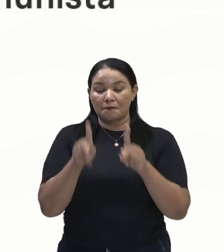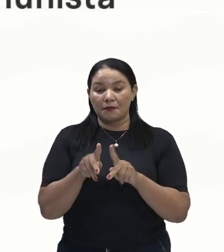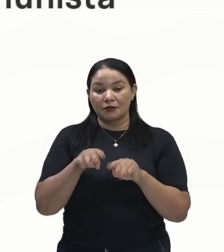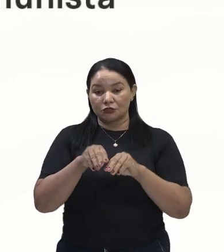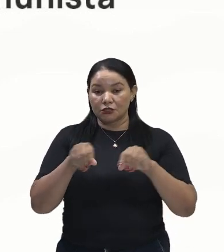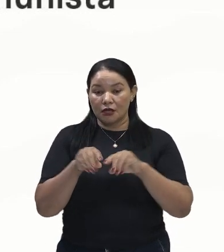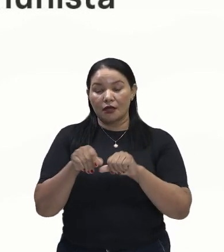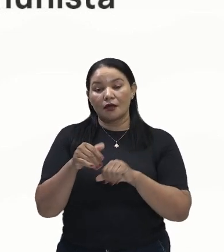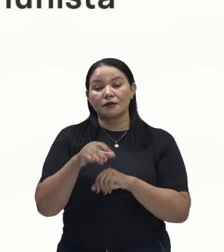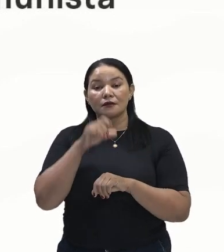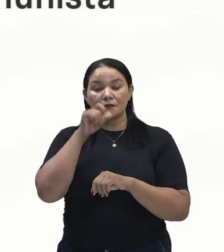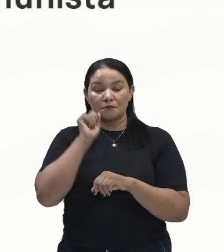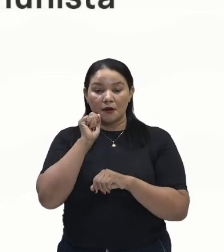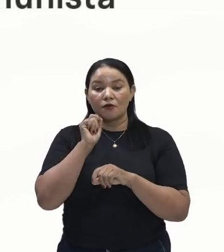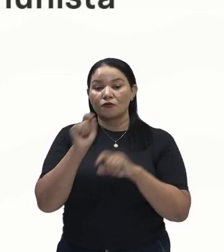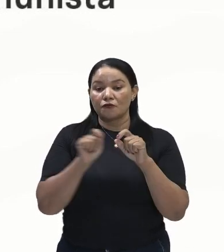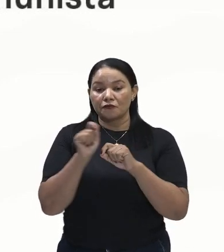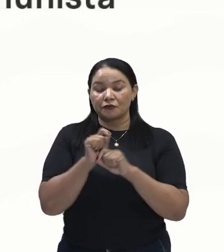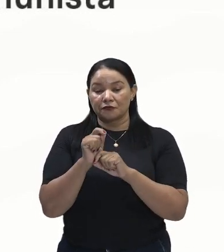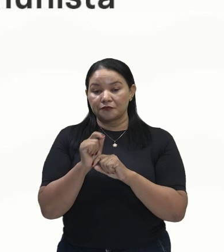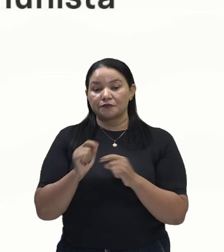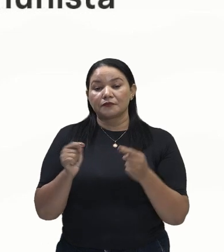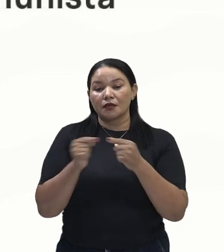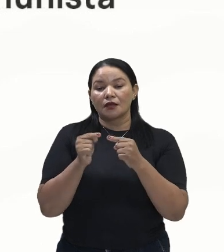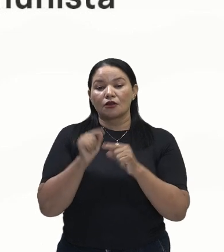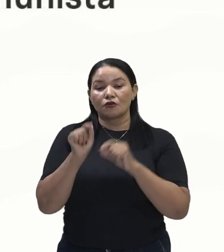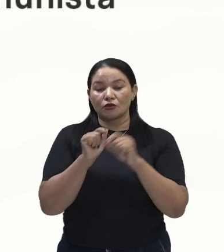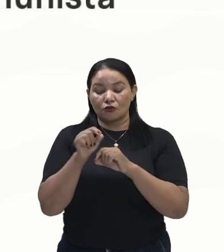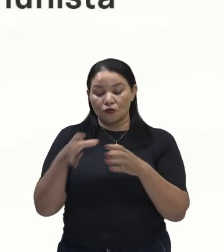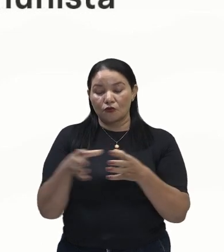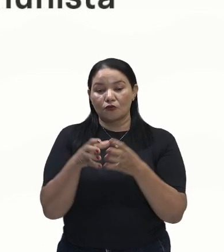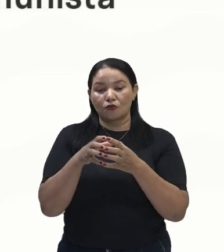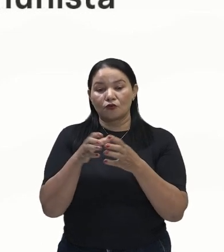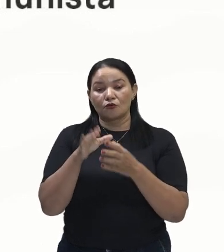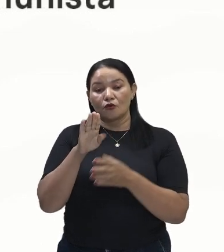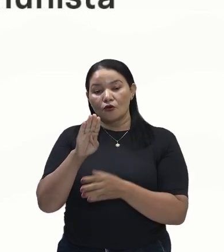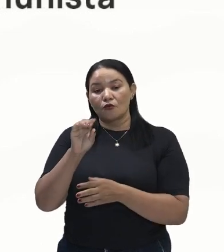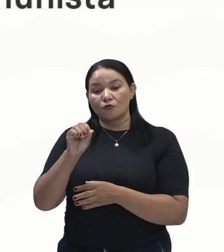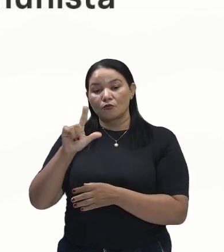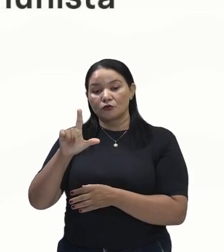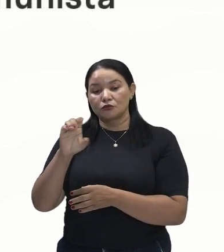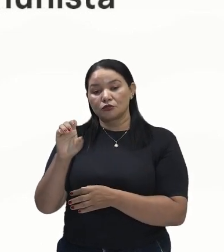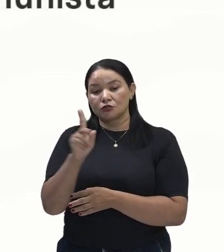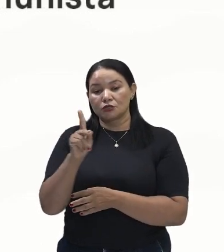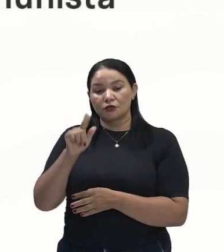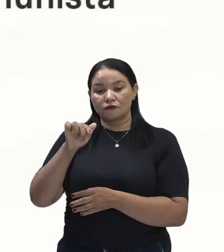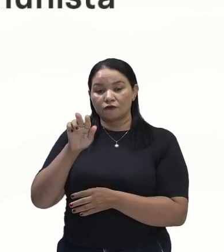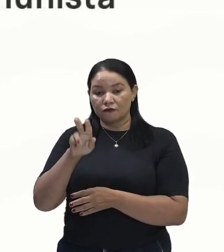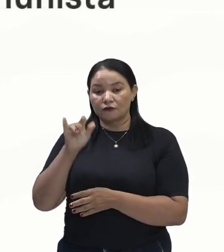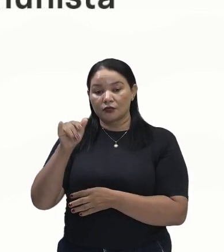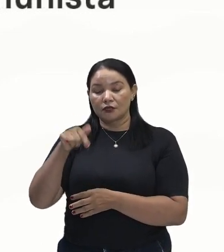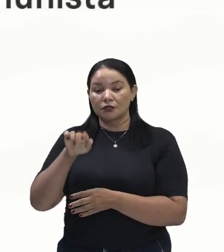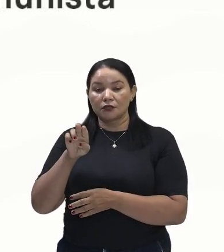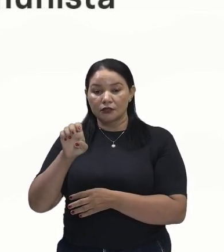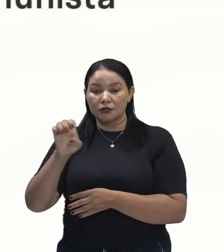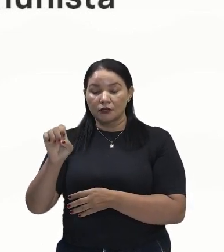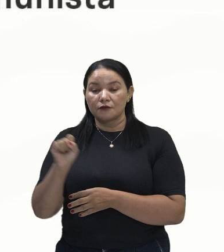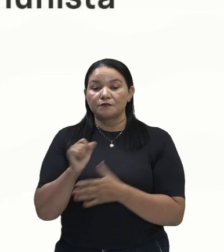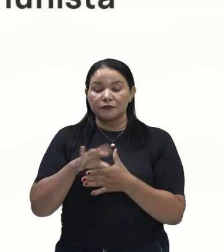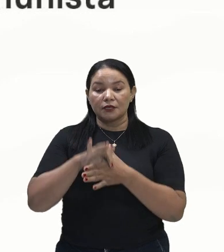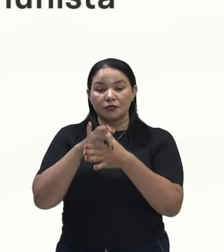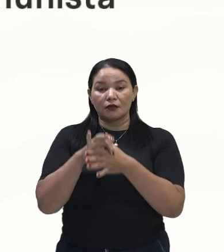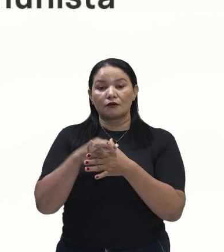uma das primeiras medidas adotadas pelo governo bolchevique, liderados por Lenin, vai ser a